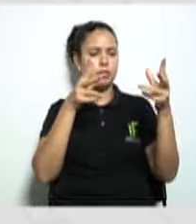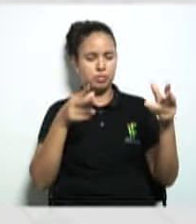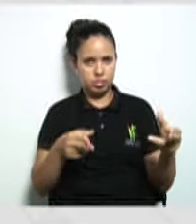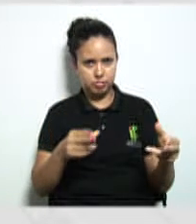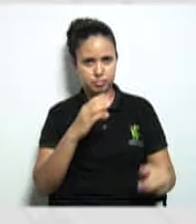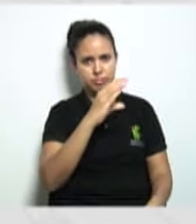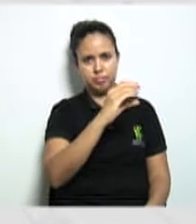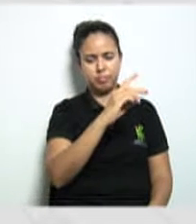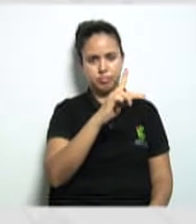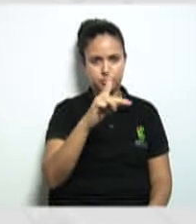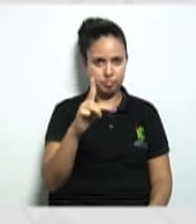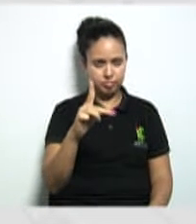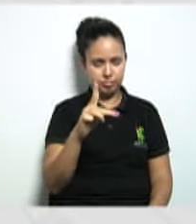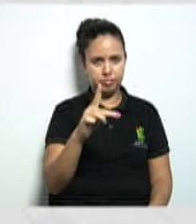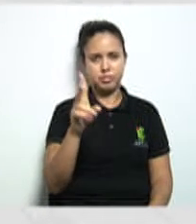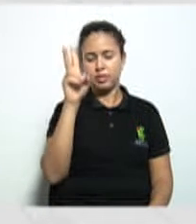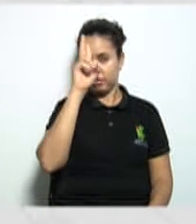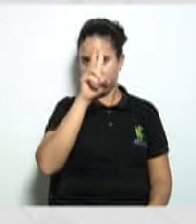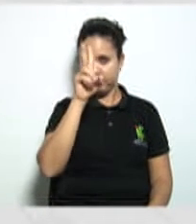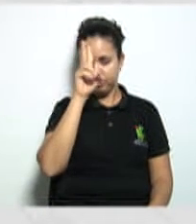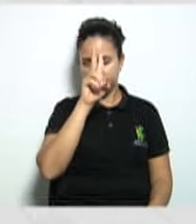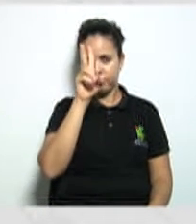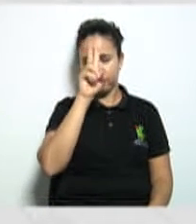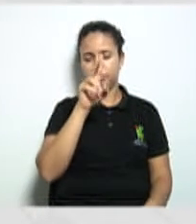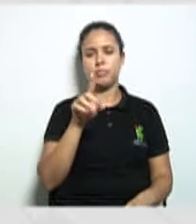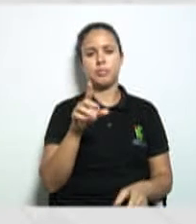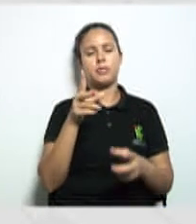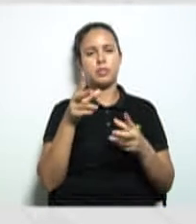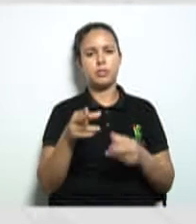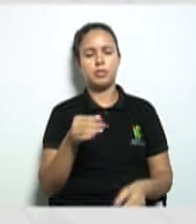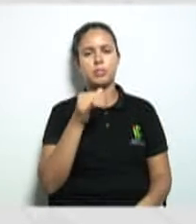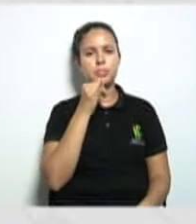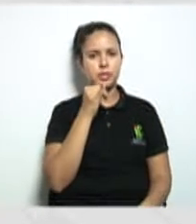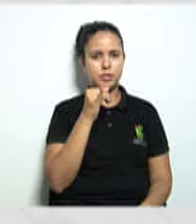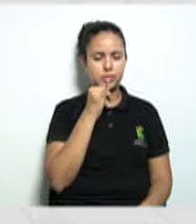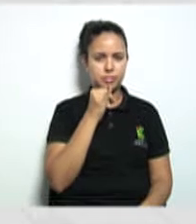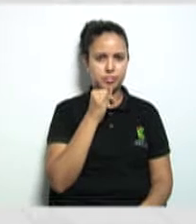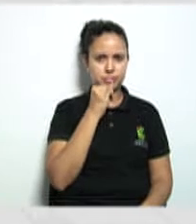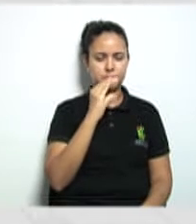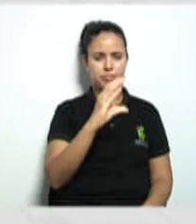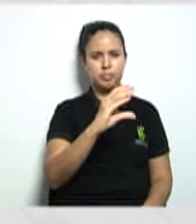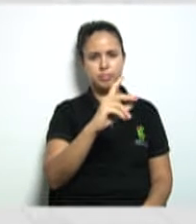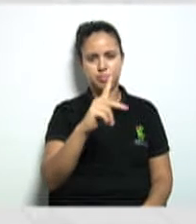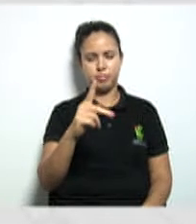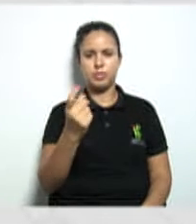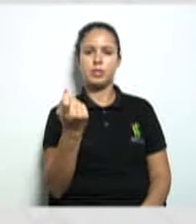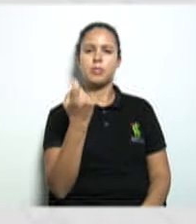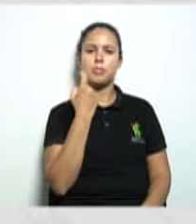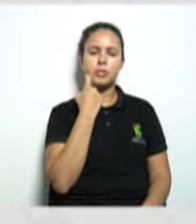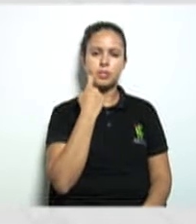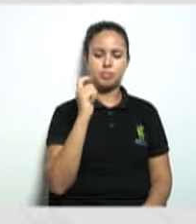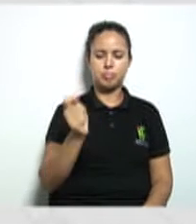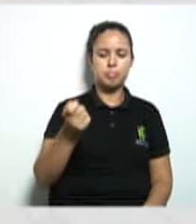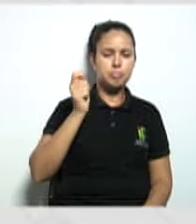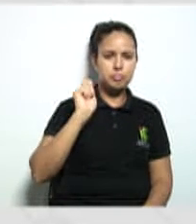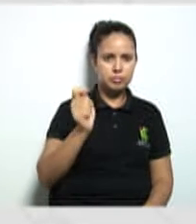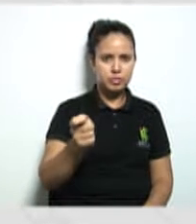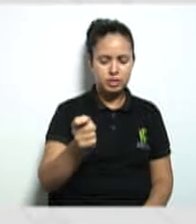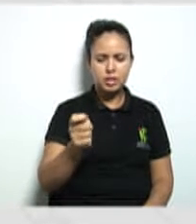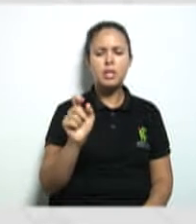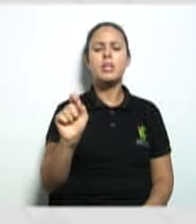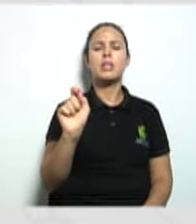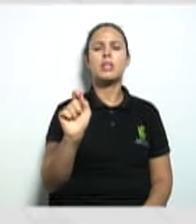atividade. Lembra quando nós citamos também o exemplo lá da cooperativa de pescadores. Quem poderia participar da cooperativa